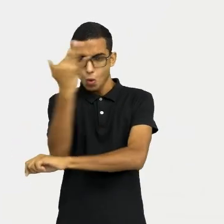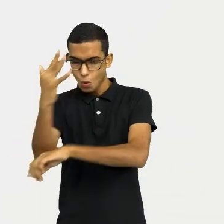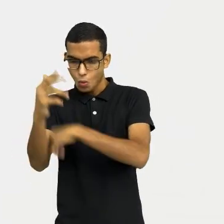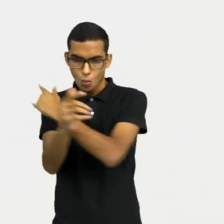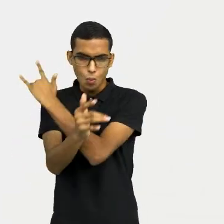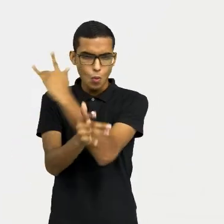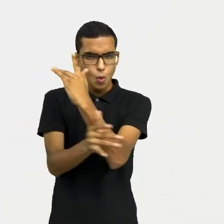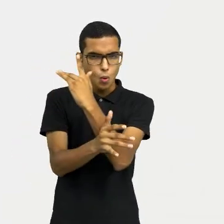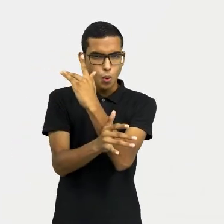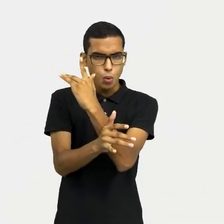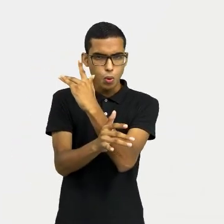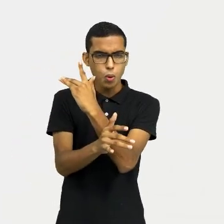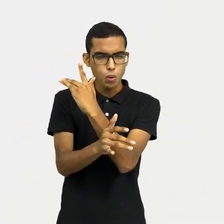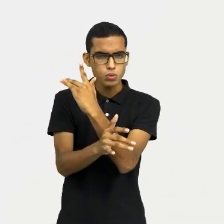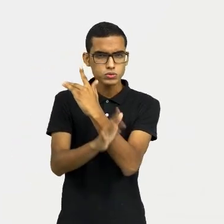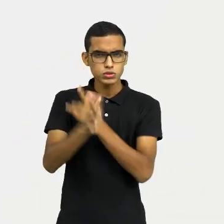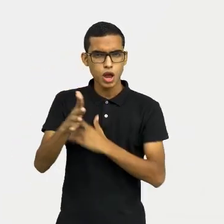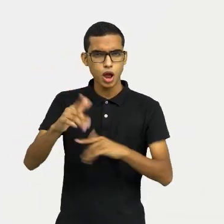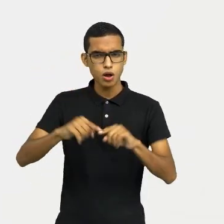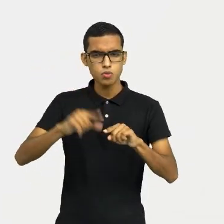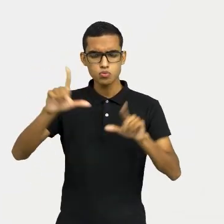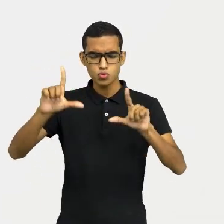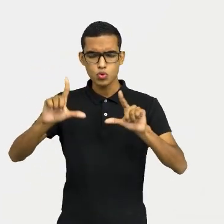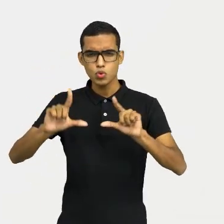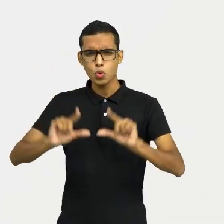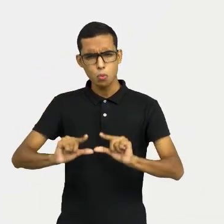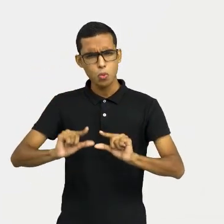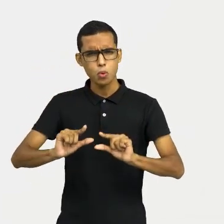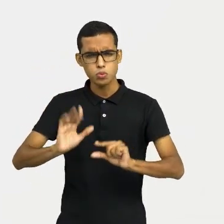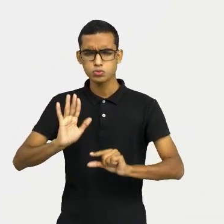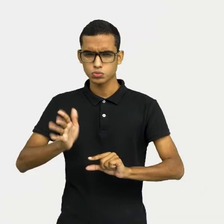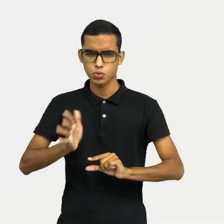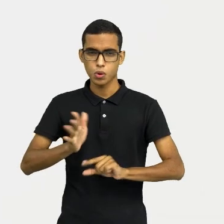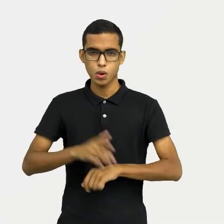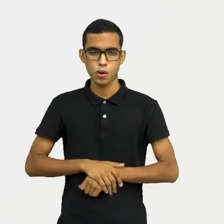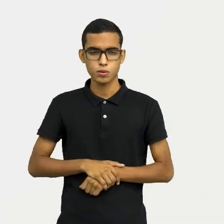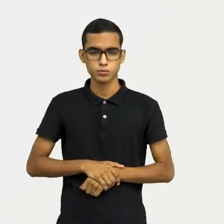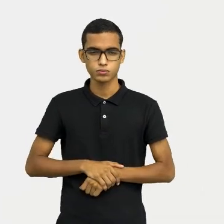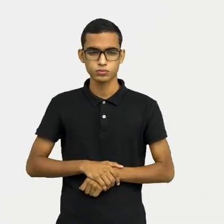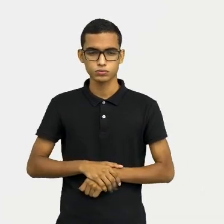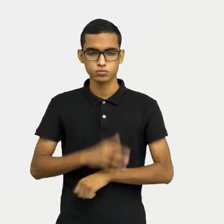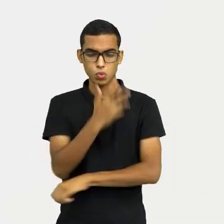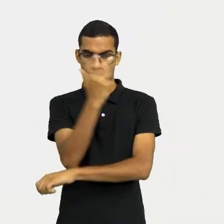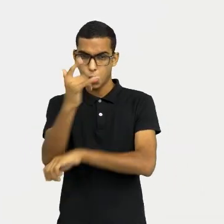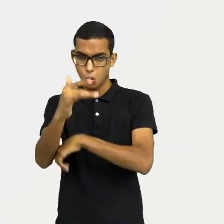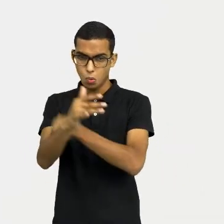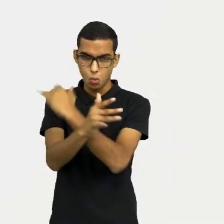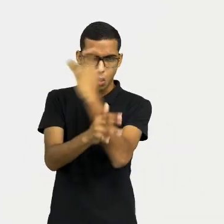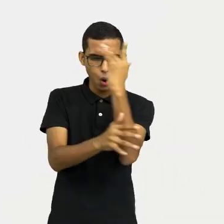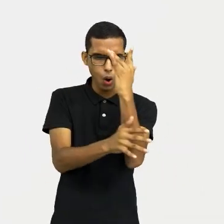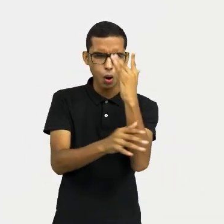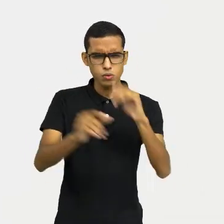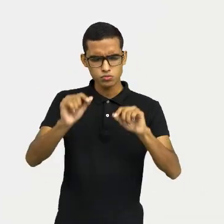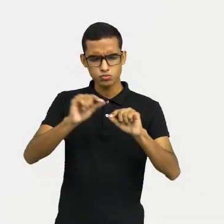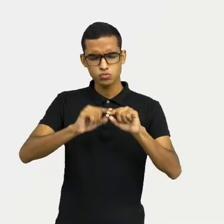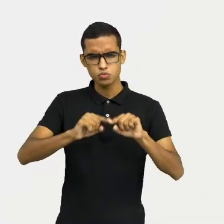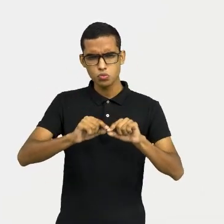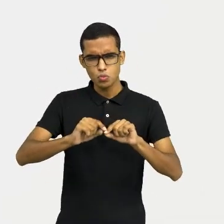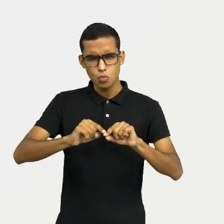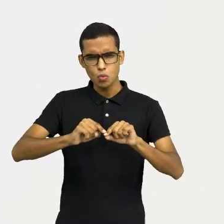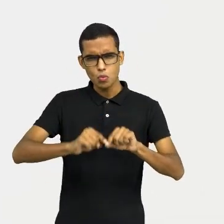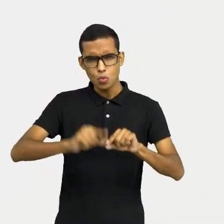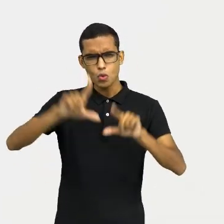desmatamento globalmente. Diminuição nos índices de desmatamento globalmente. É isso que está